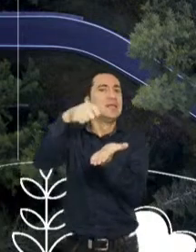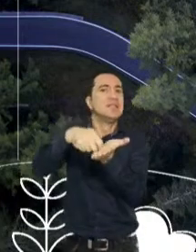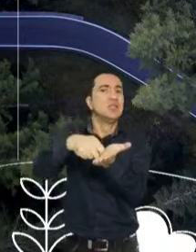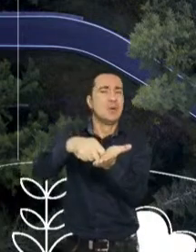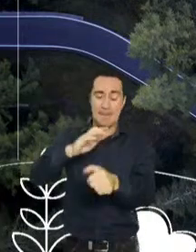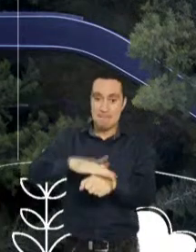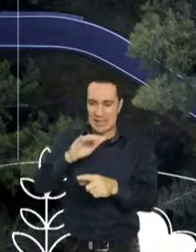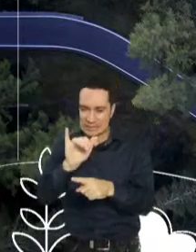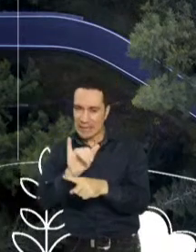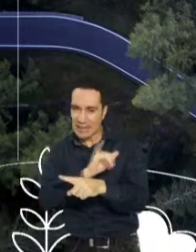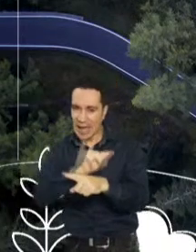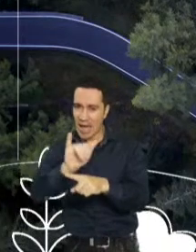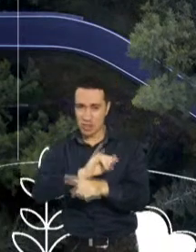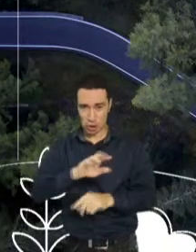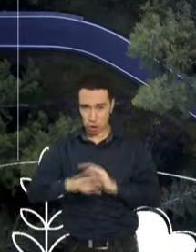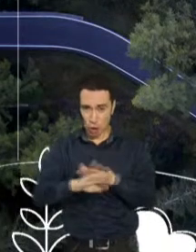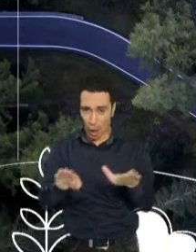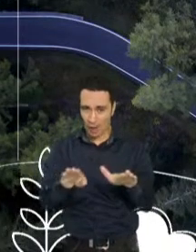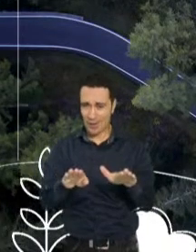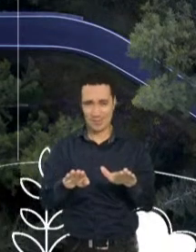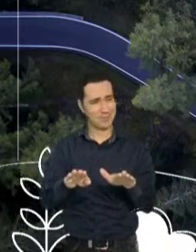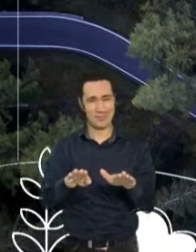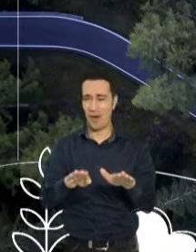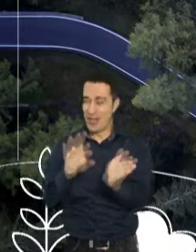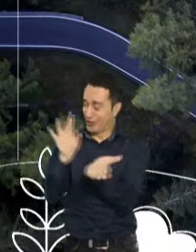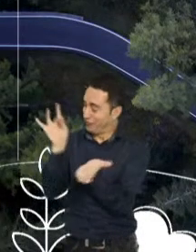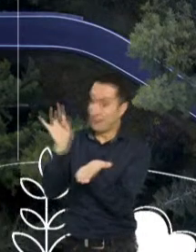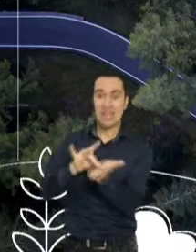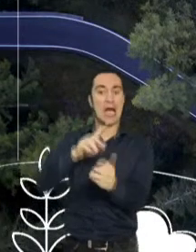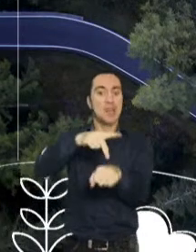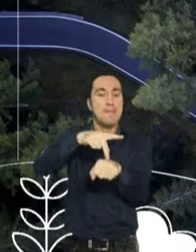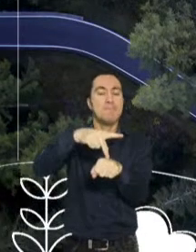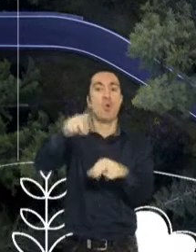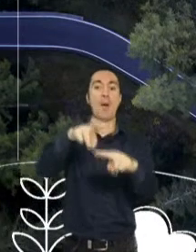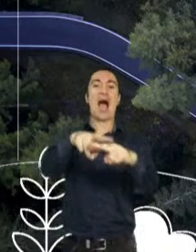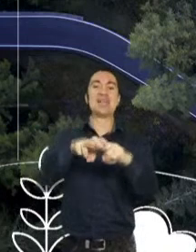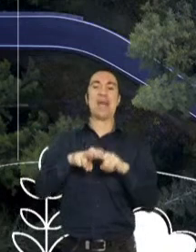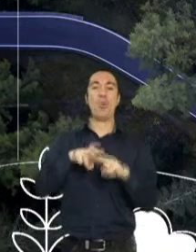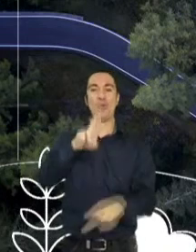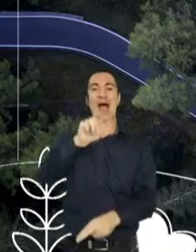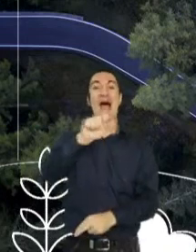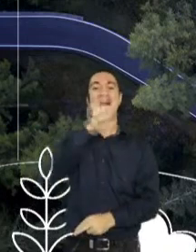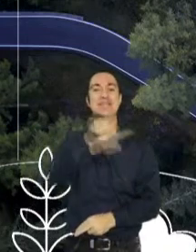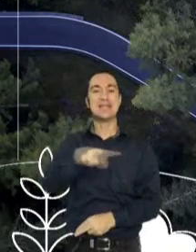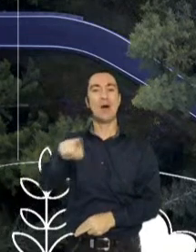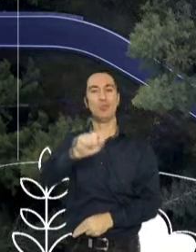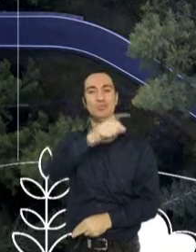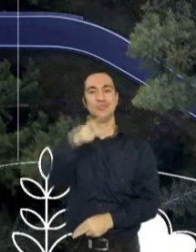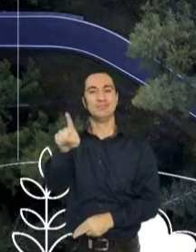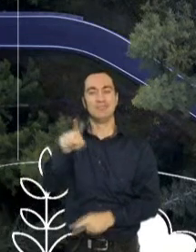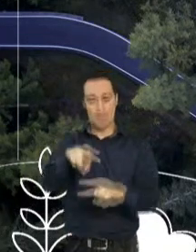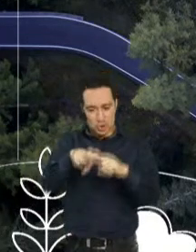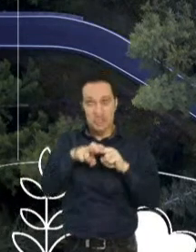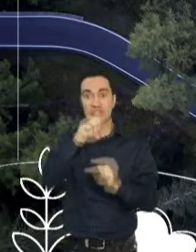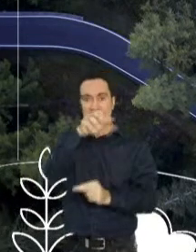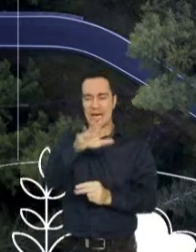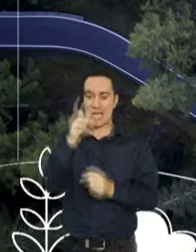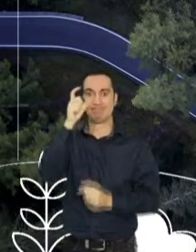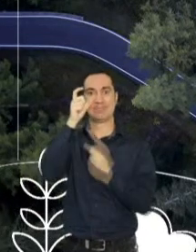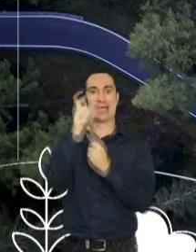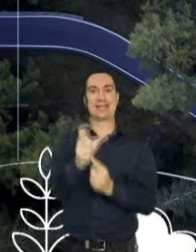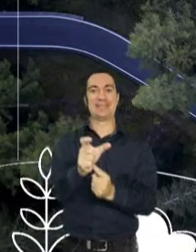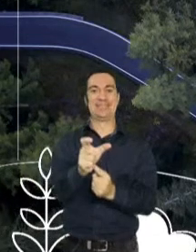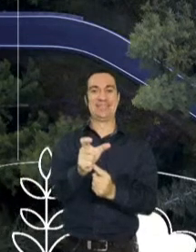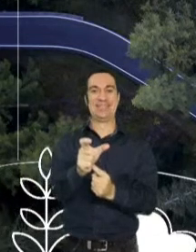uma estratégia, nós definimos verdadeiramente uma razão de existir, né? Com uma pauta que tinha